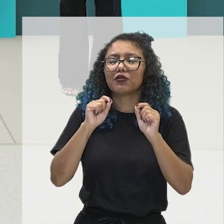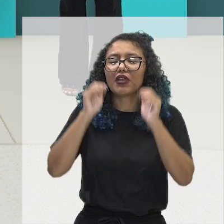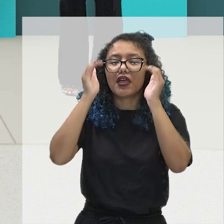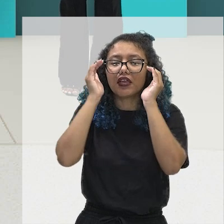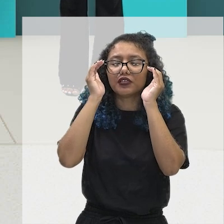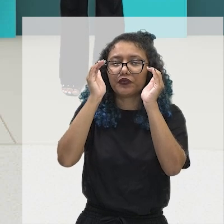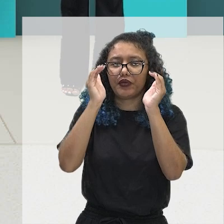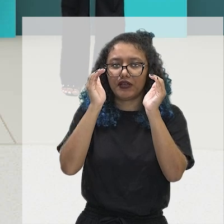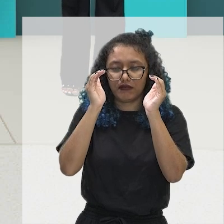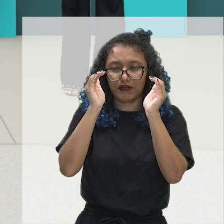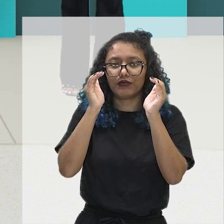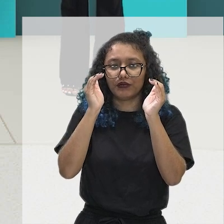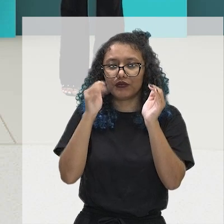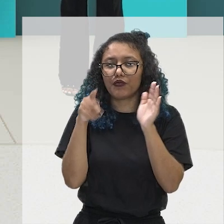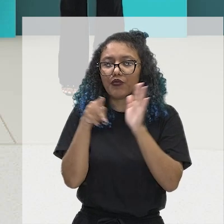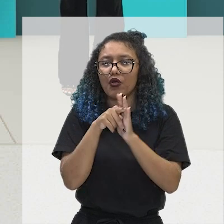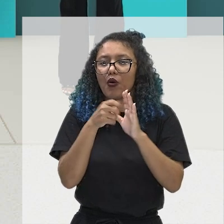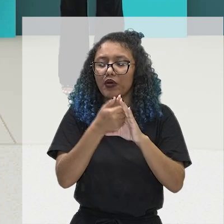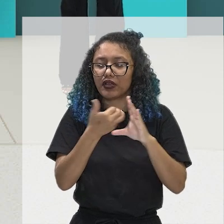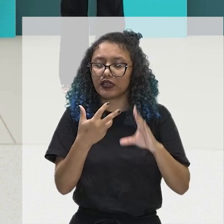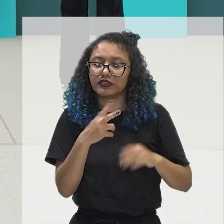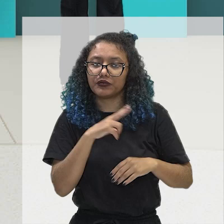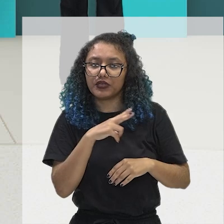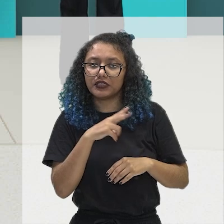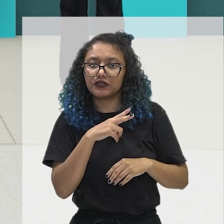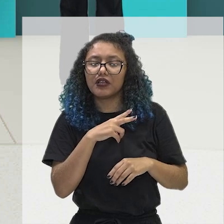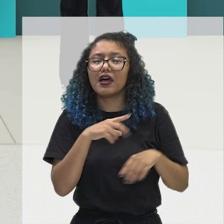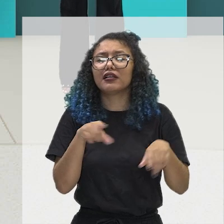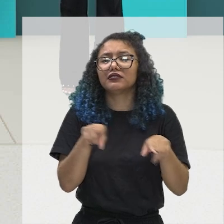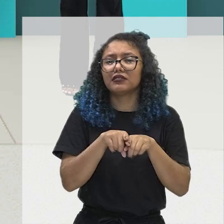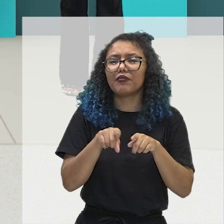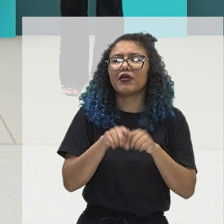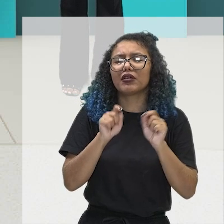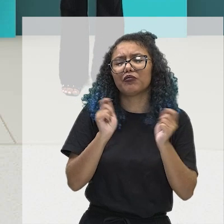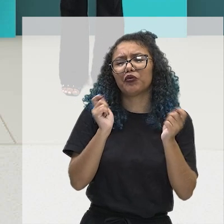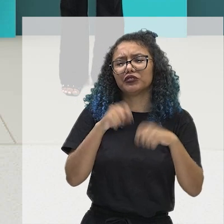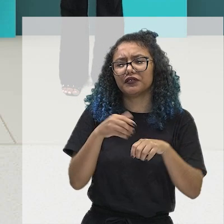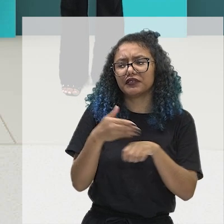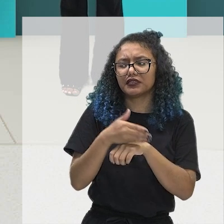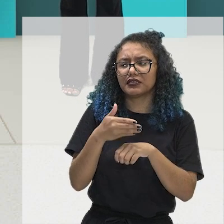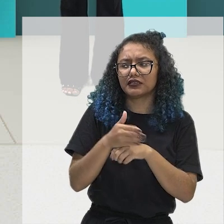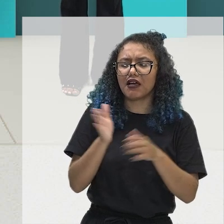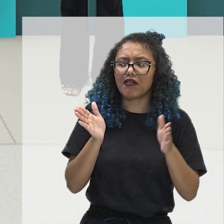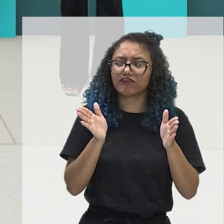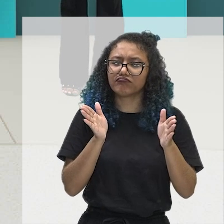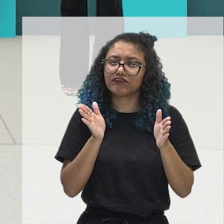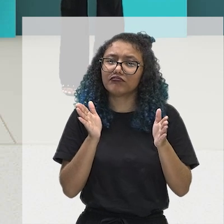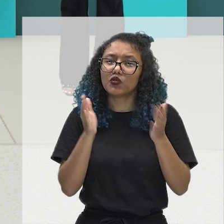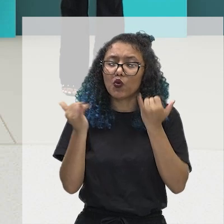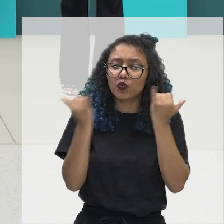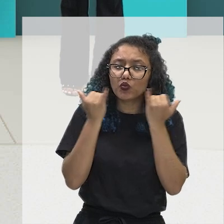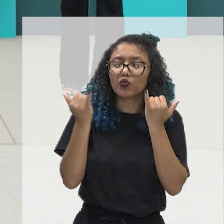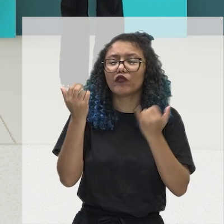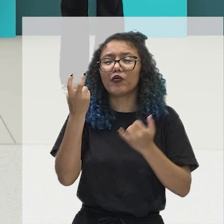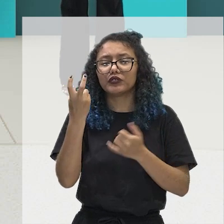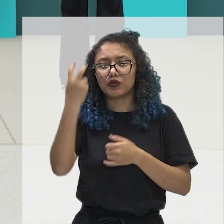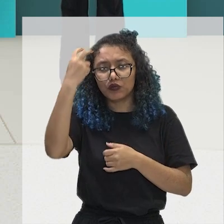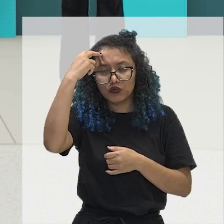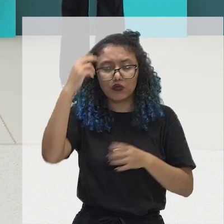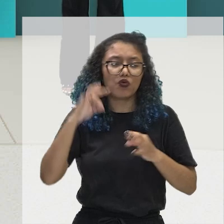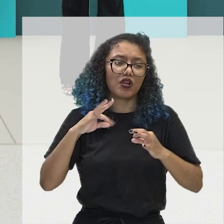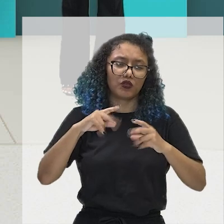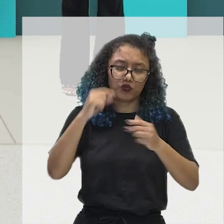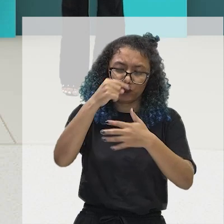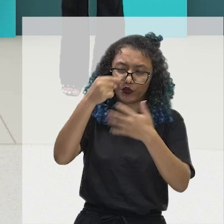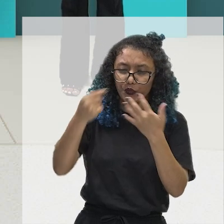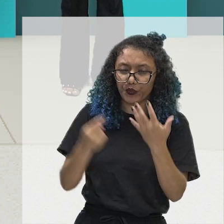suas individualidades e conseguindo ter acesso à informação, à cultura e à comunicação. Então, como nós vimos